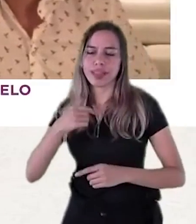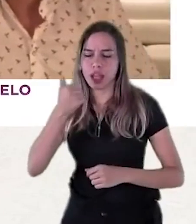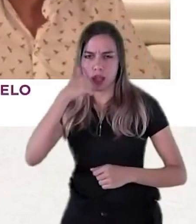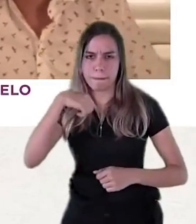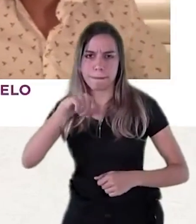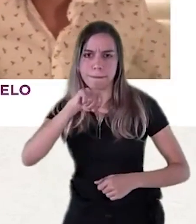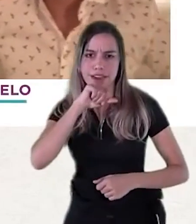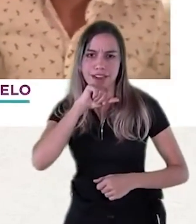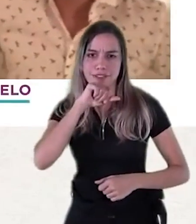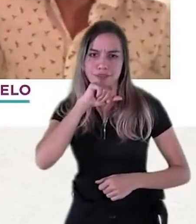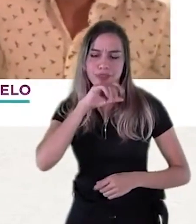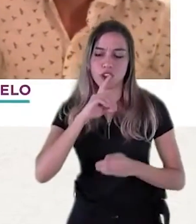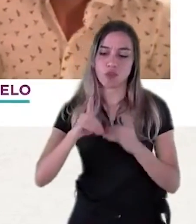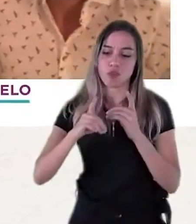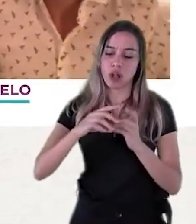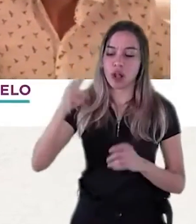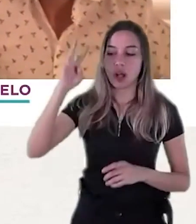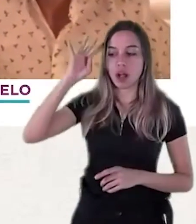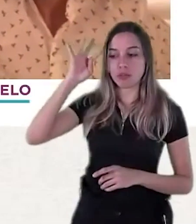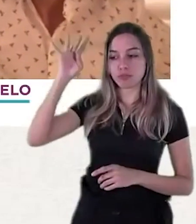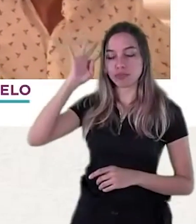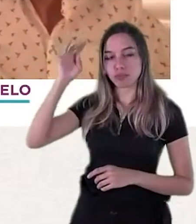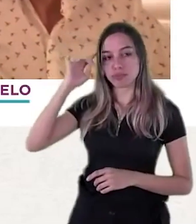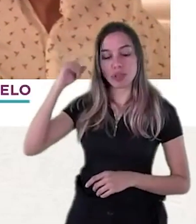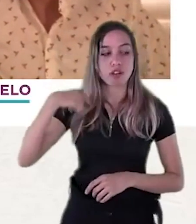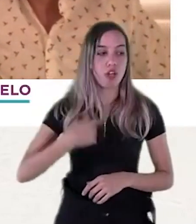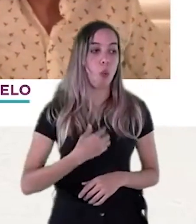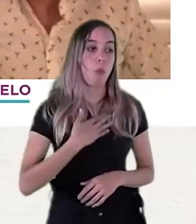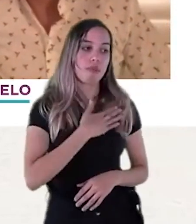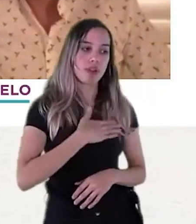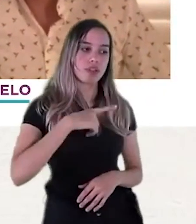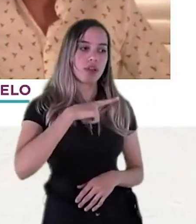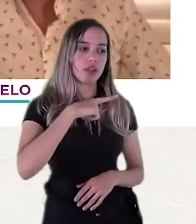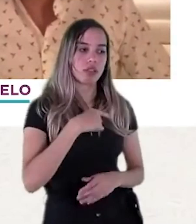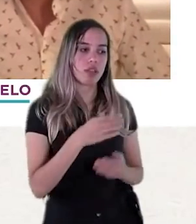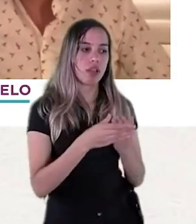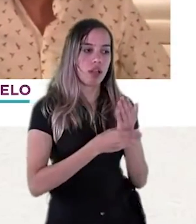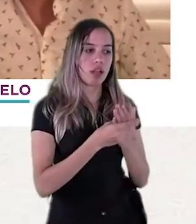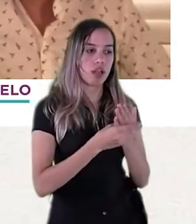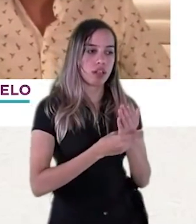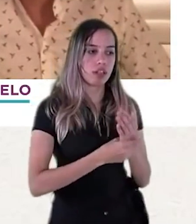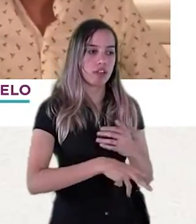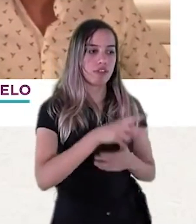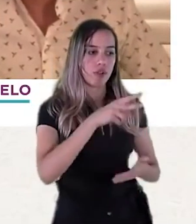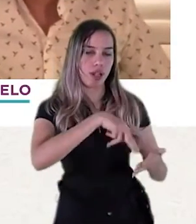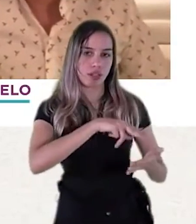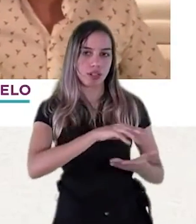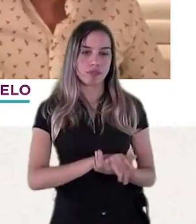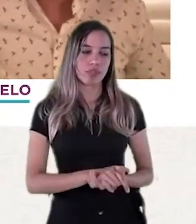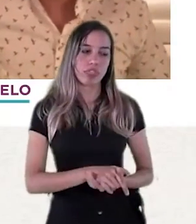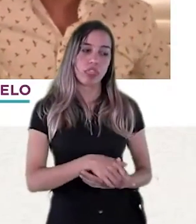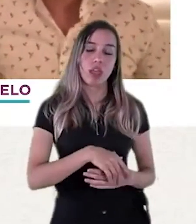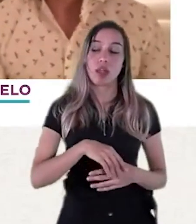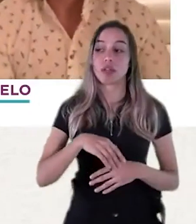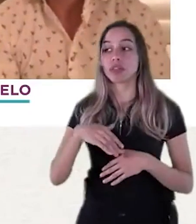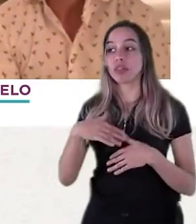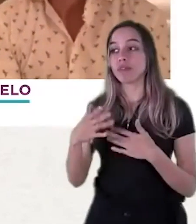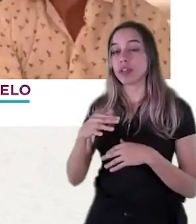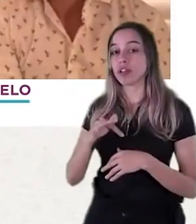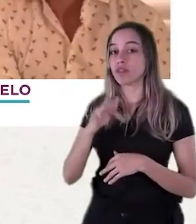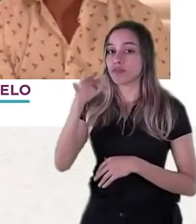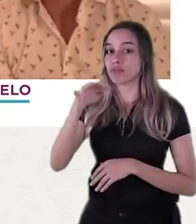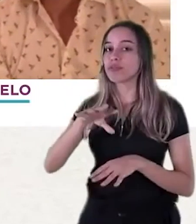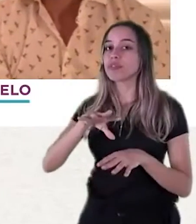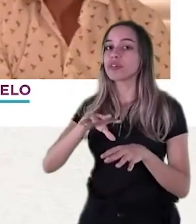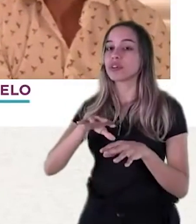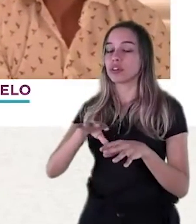Esse eu terei muito prazer em lê-lo. E nós vamos lançar aqui, se Deus quiser. Muitíssimo obrigado,